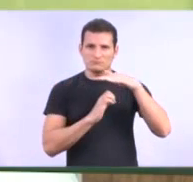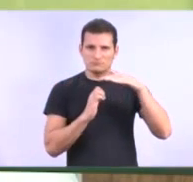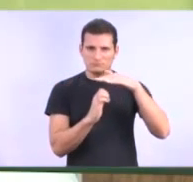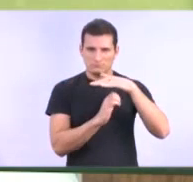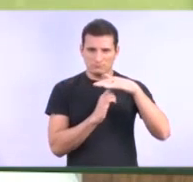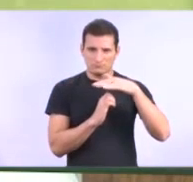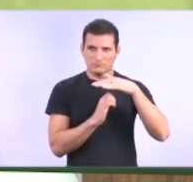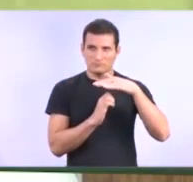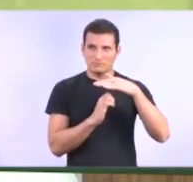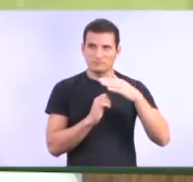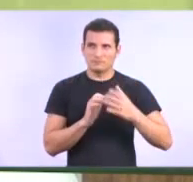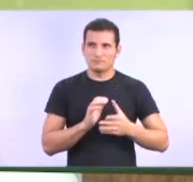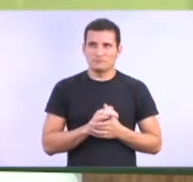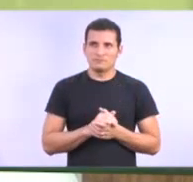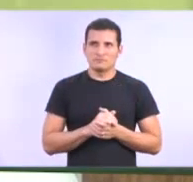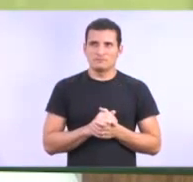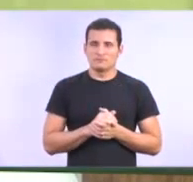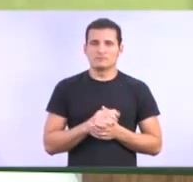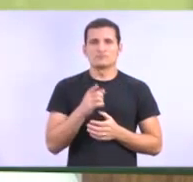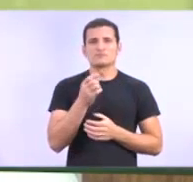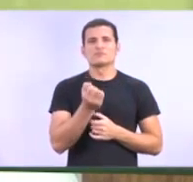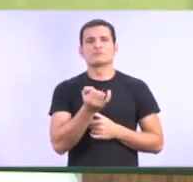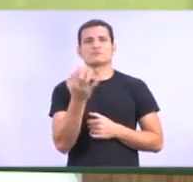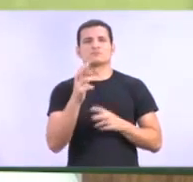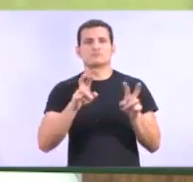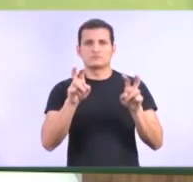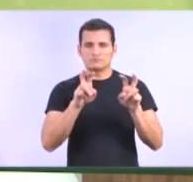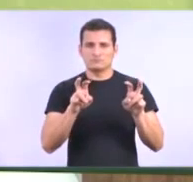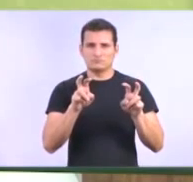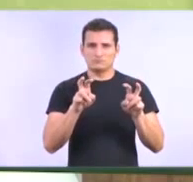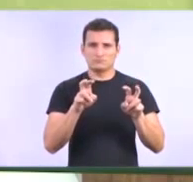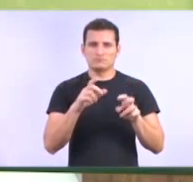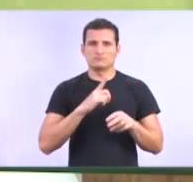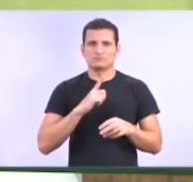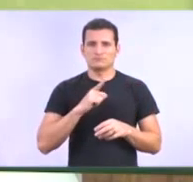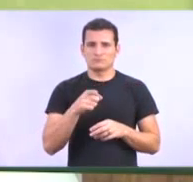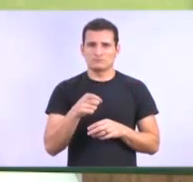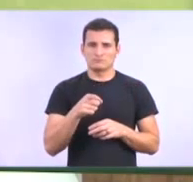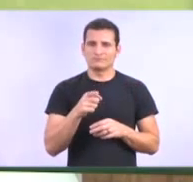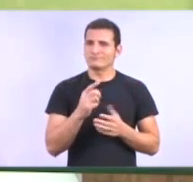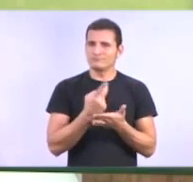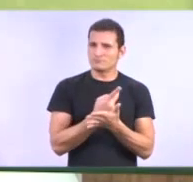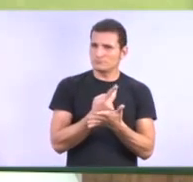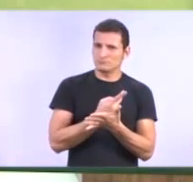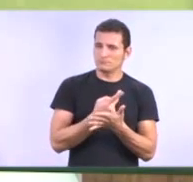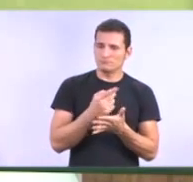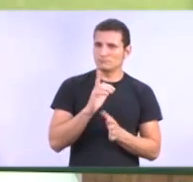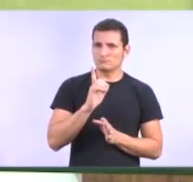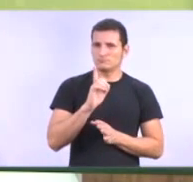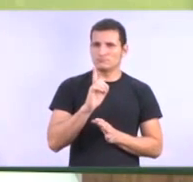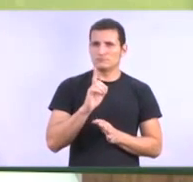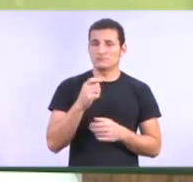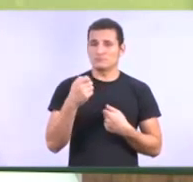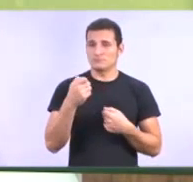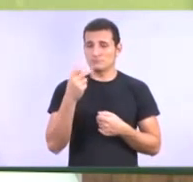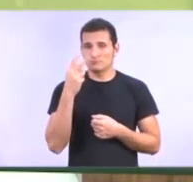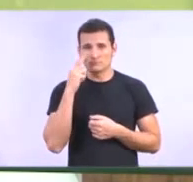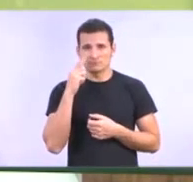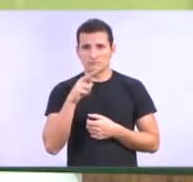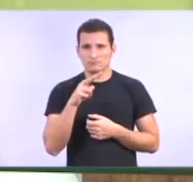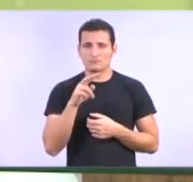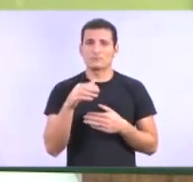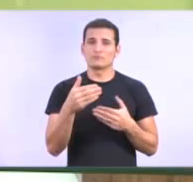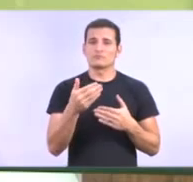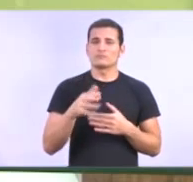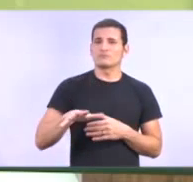Então, chega para você, ó, quantos computadores tem? Está errado isso. Você não tem que saber quantos computadores tem. Você tem que olhar qual é a